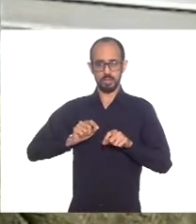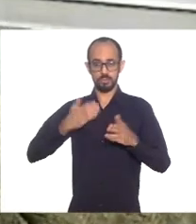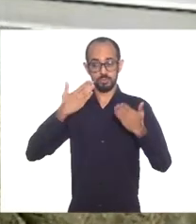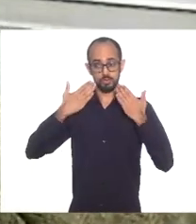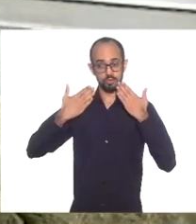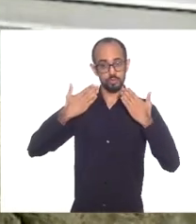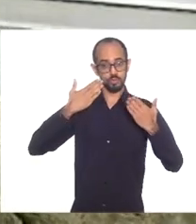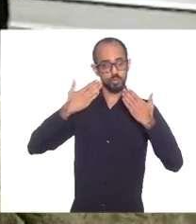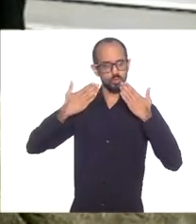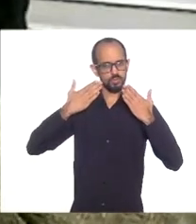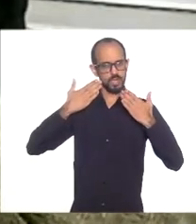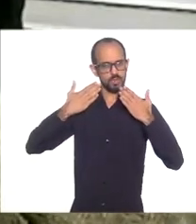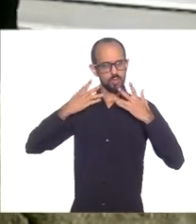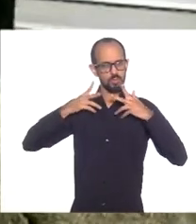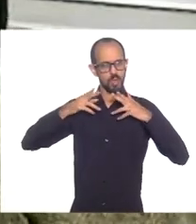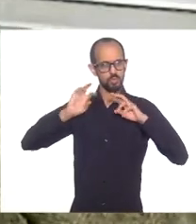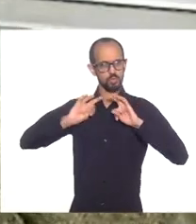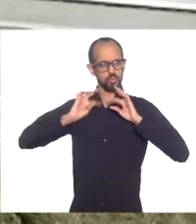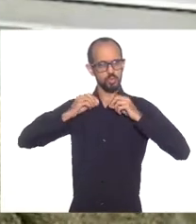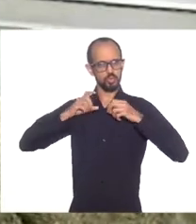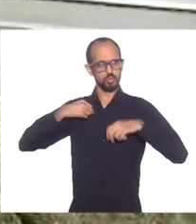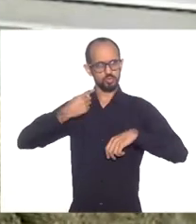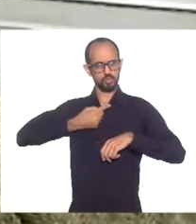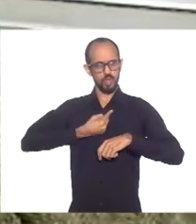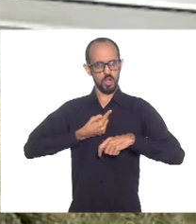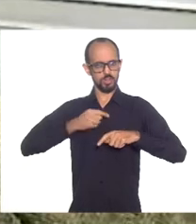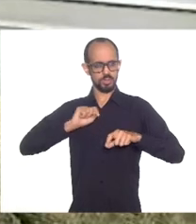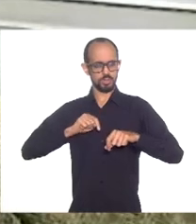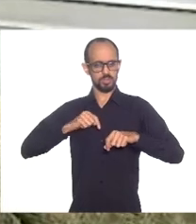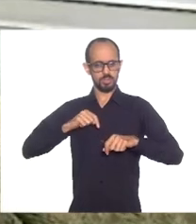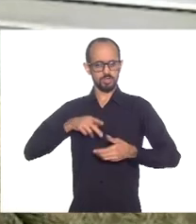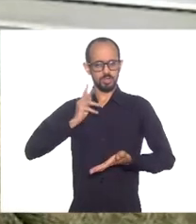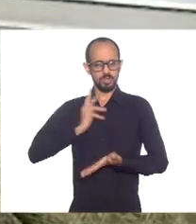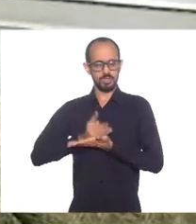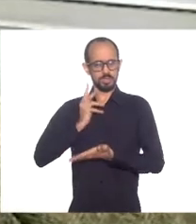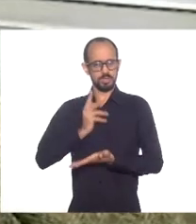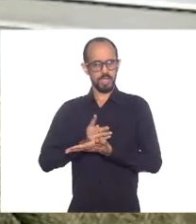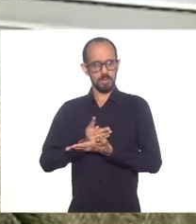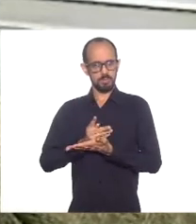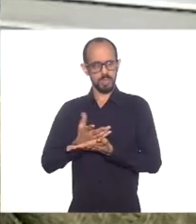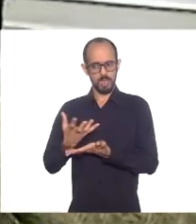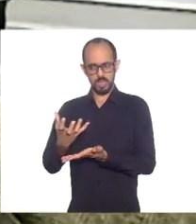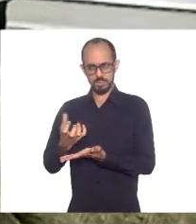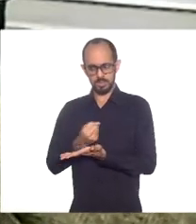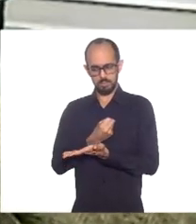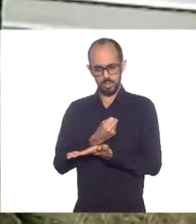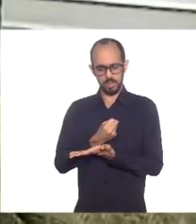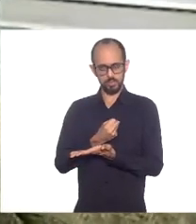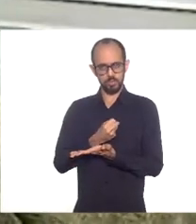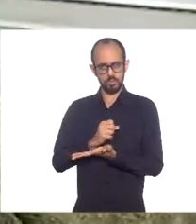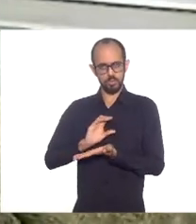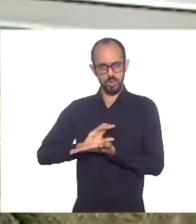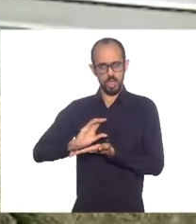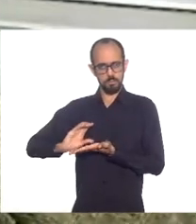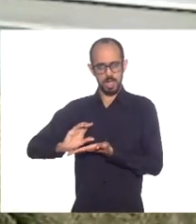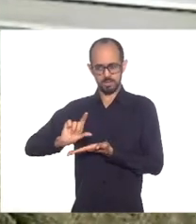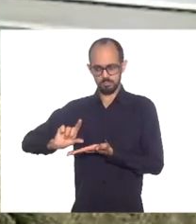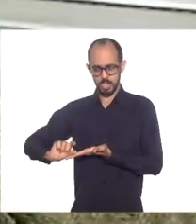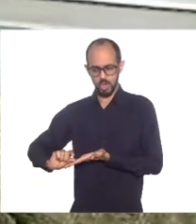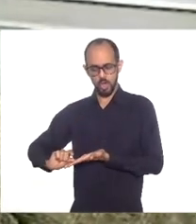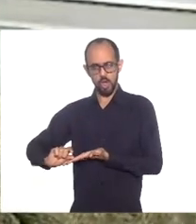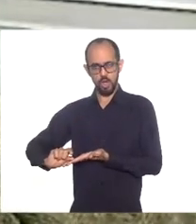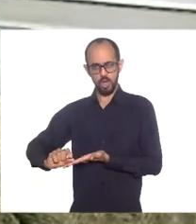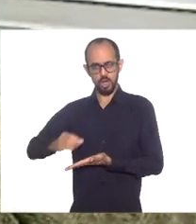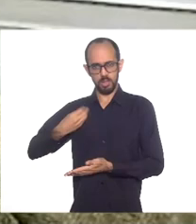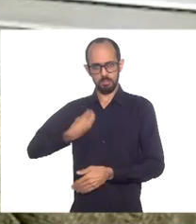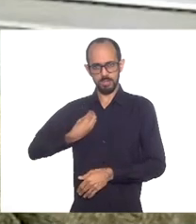desconfiado, como todos nós, de que a gente estava sempre recebendo repasse a menor das